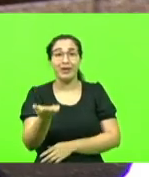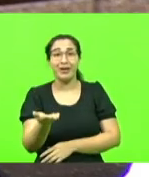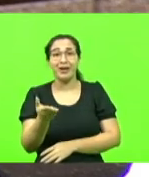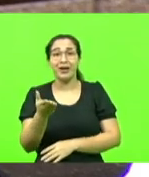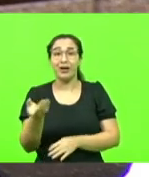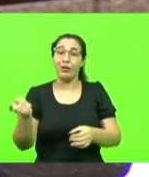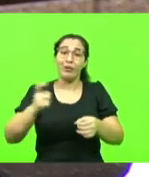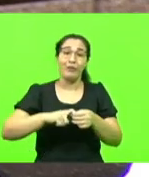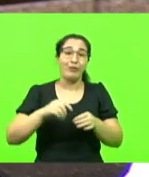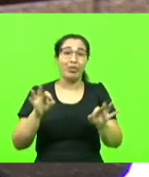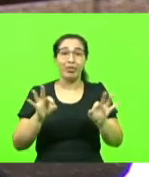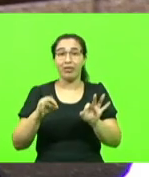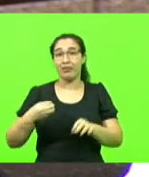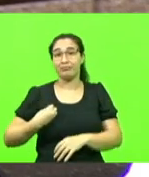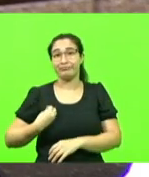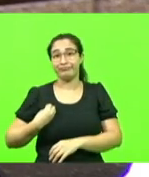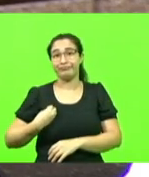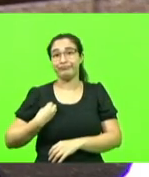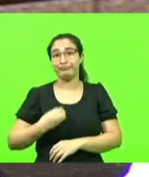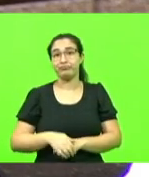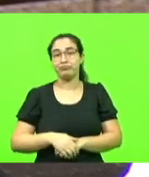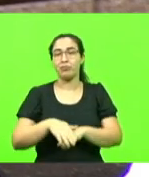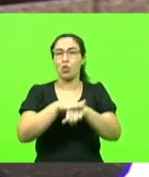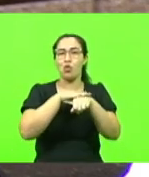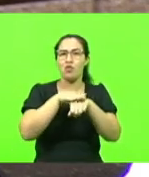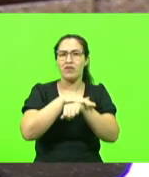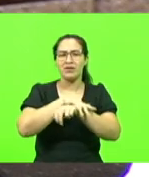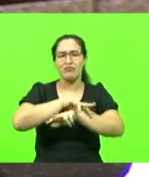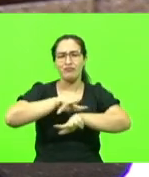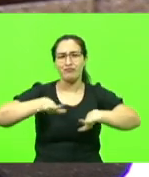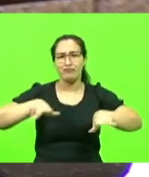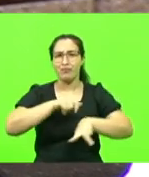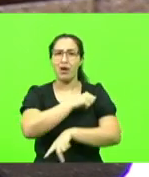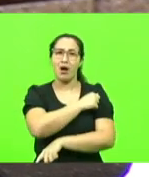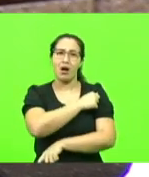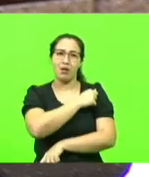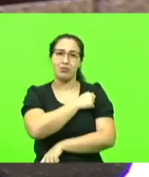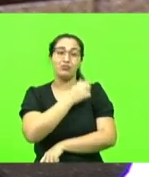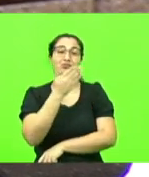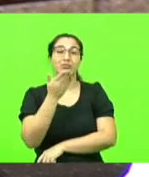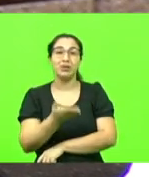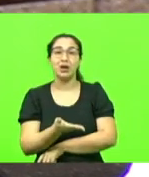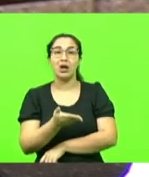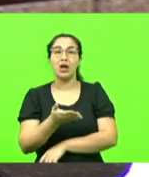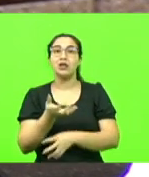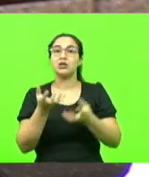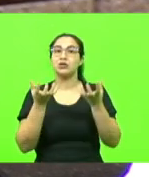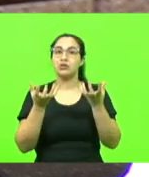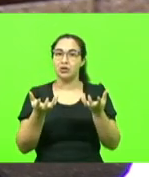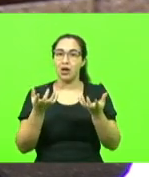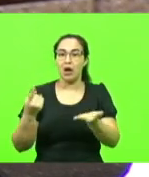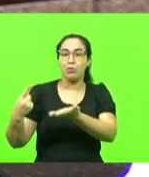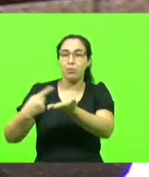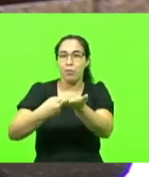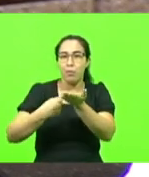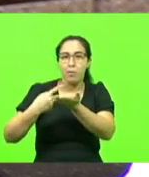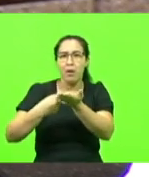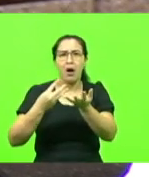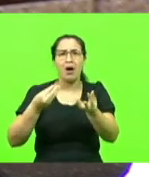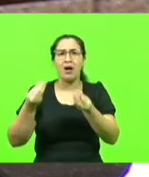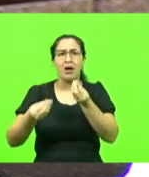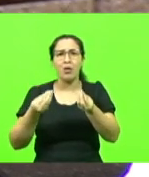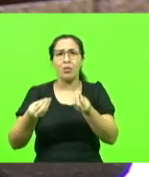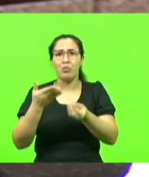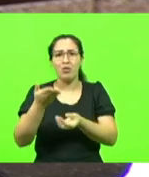retornaram presencialmente. Conversei com diversos alunos que eles estão se mobilizando, onde já se viu alunos se